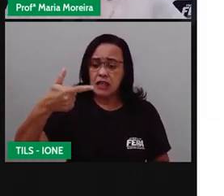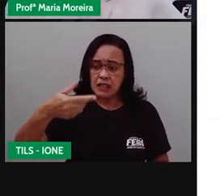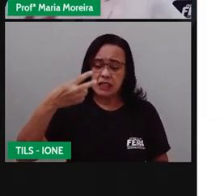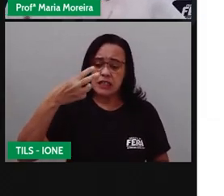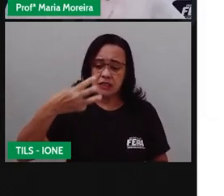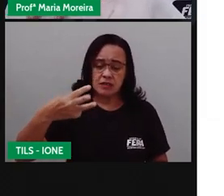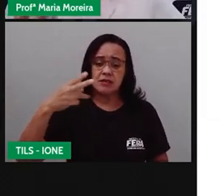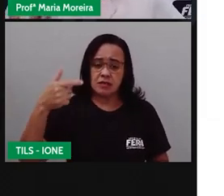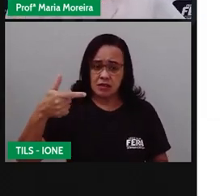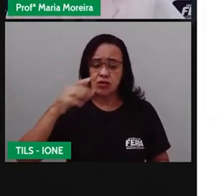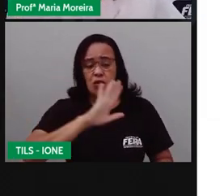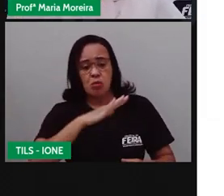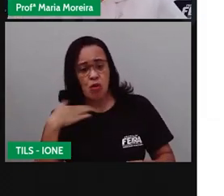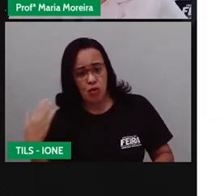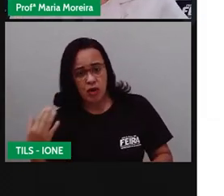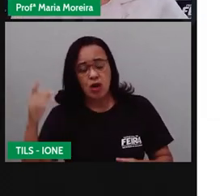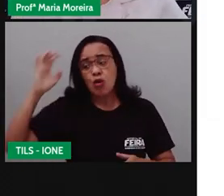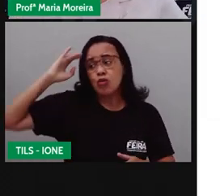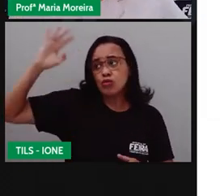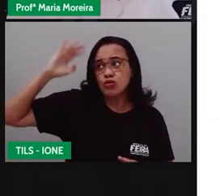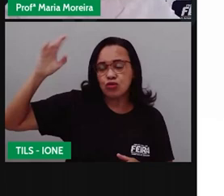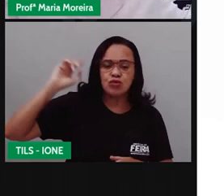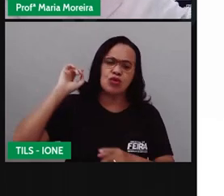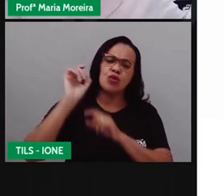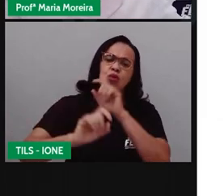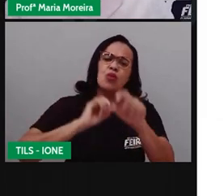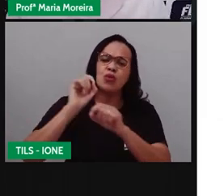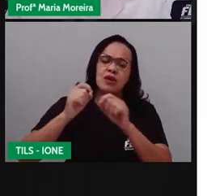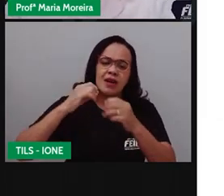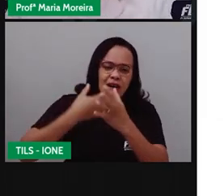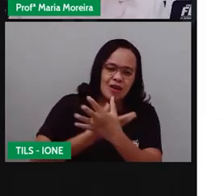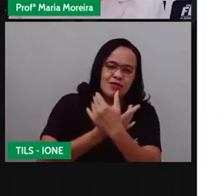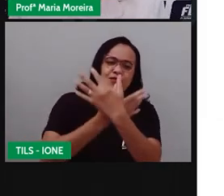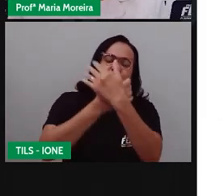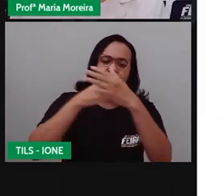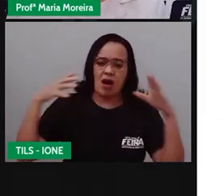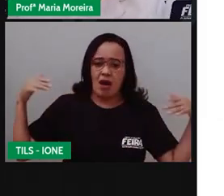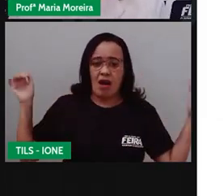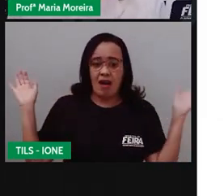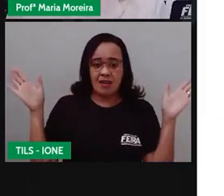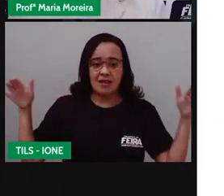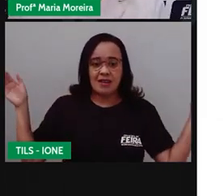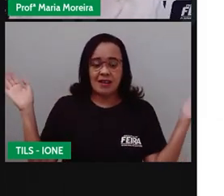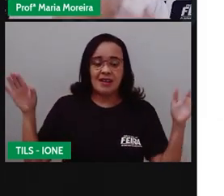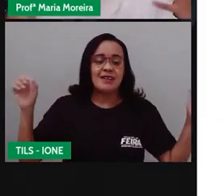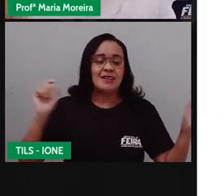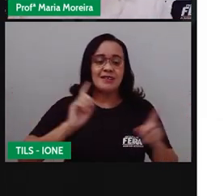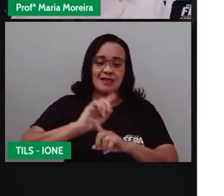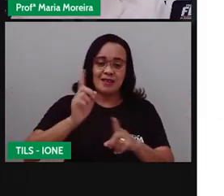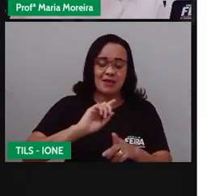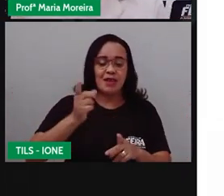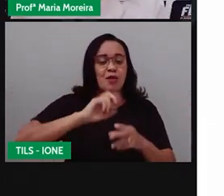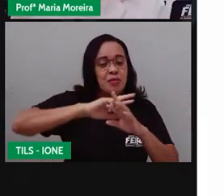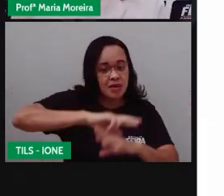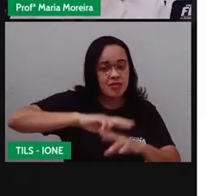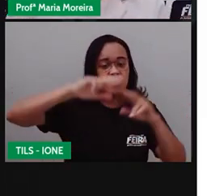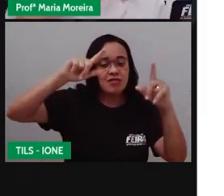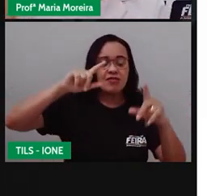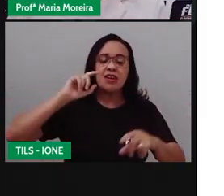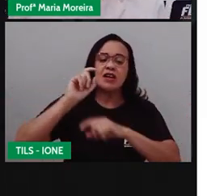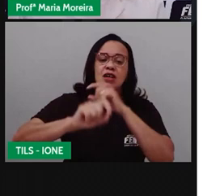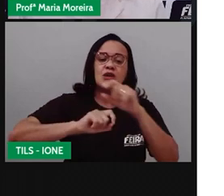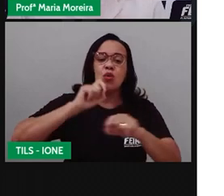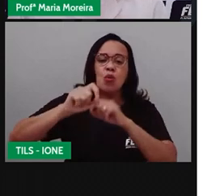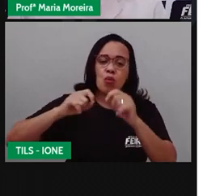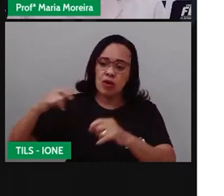O sonho do homem voar, não como Ícaro, que queria ter asas, né, mas com um meio, né, de locomoção que fizesse com que